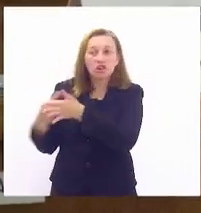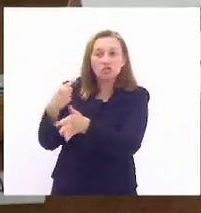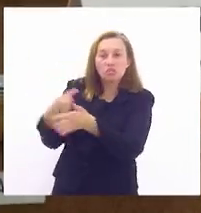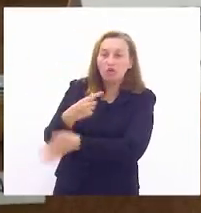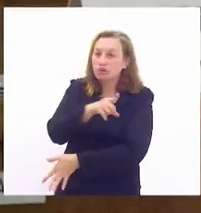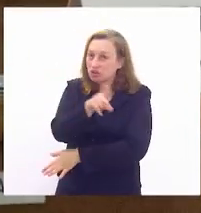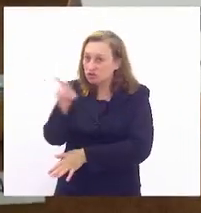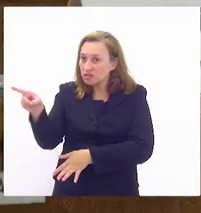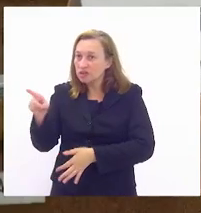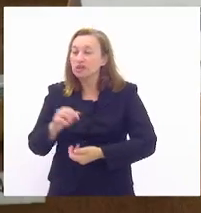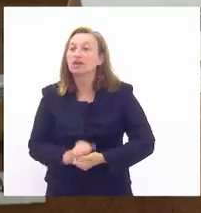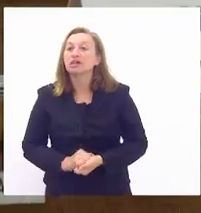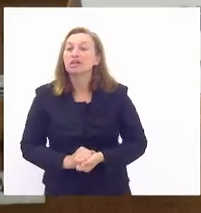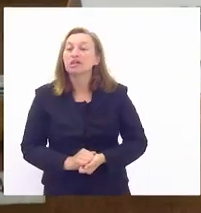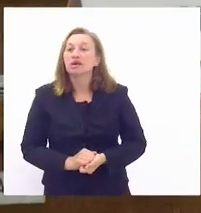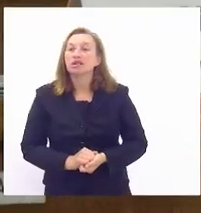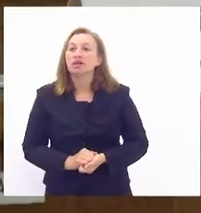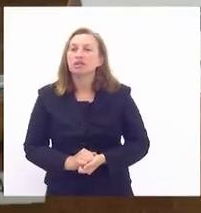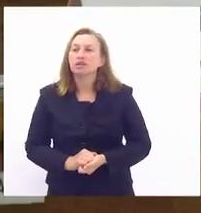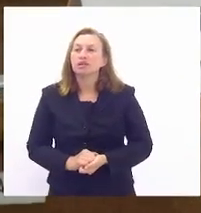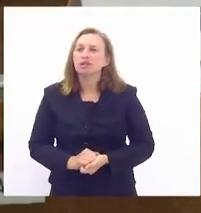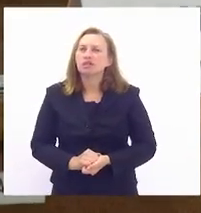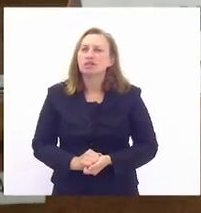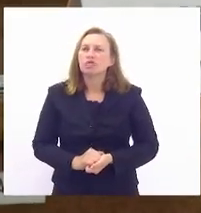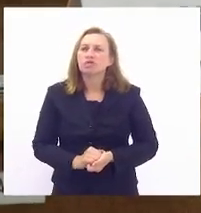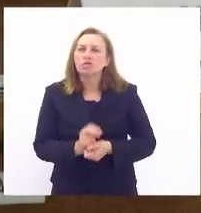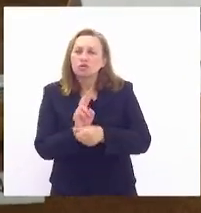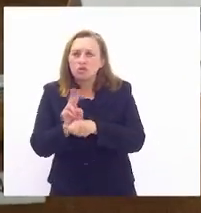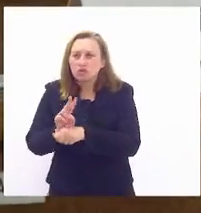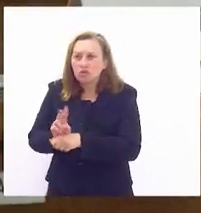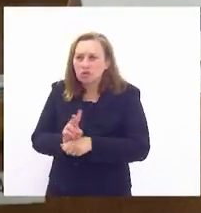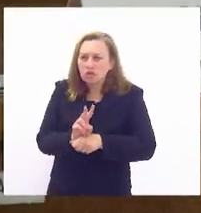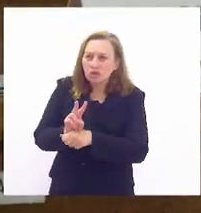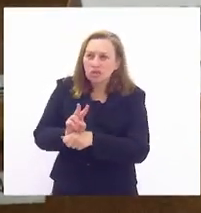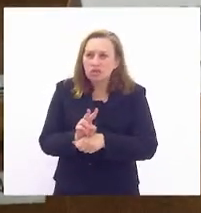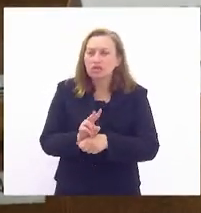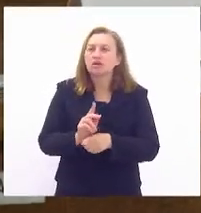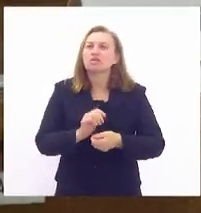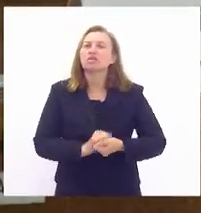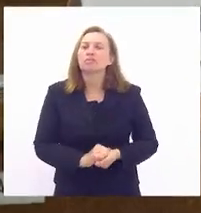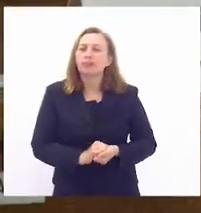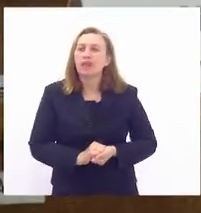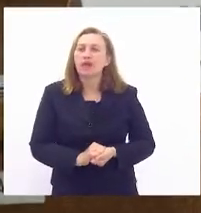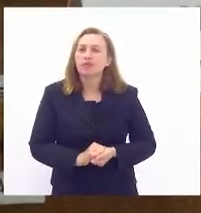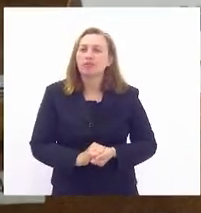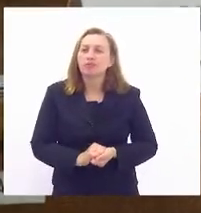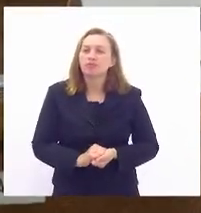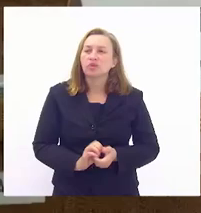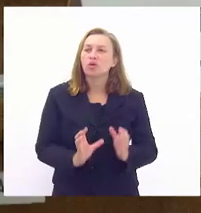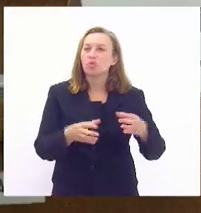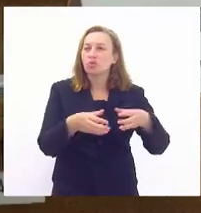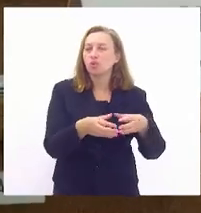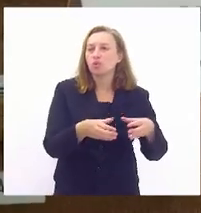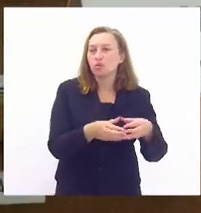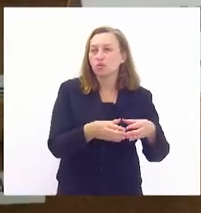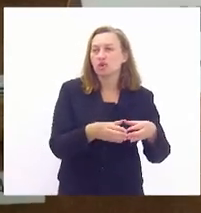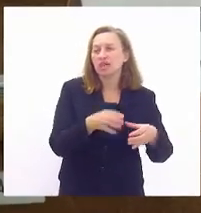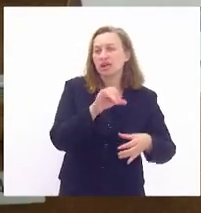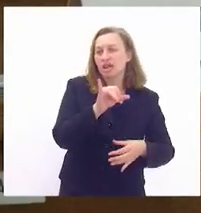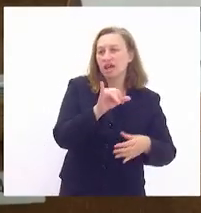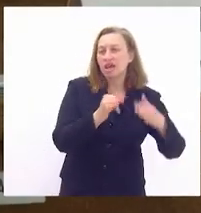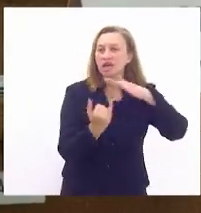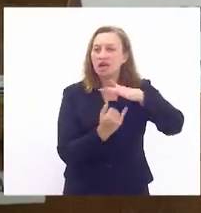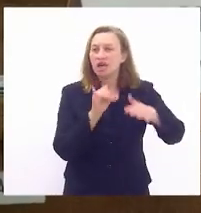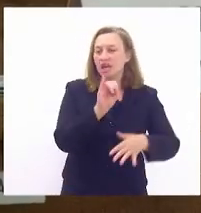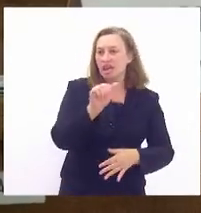vocês e tem estado nessas vistorias que têm sido feitas. Né? Tanto a equipe da sede do INEA, da